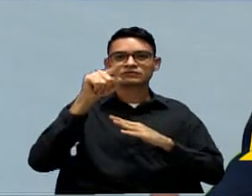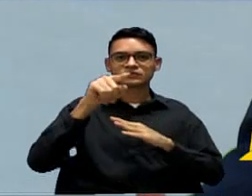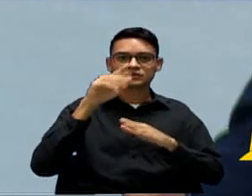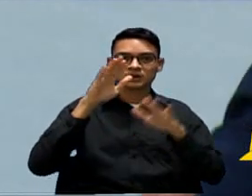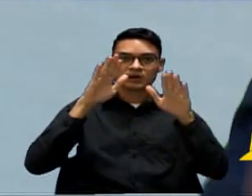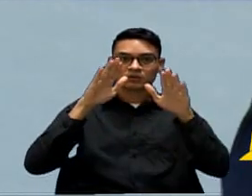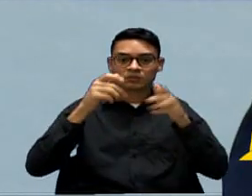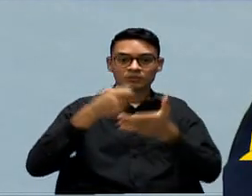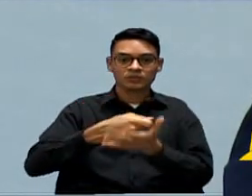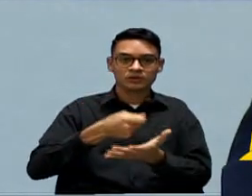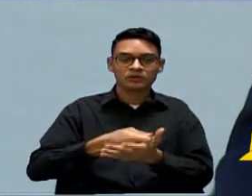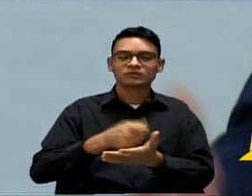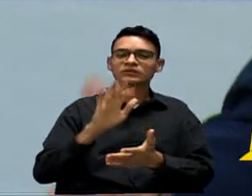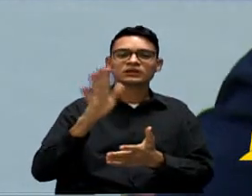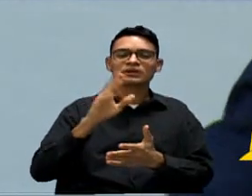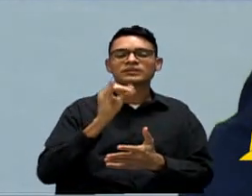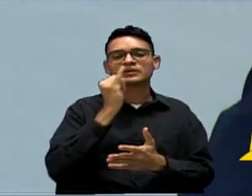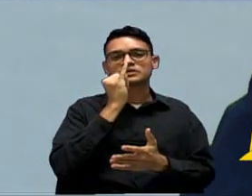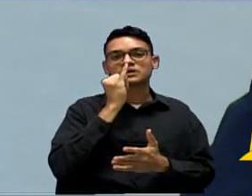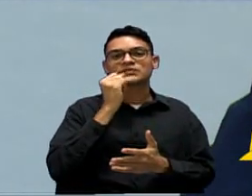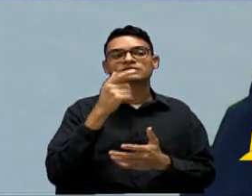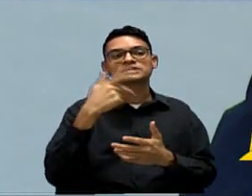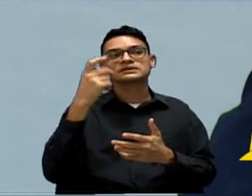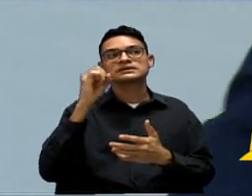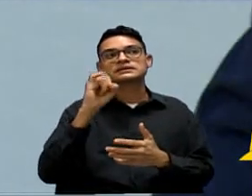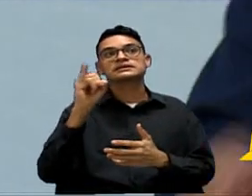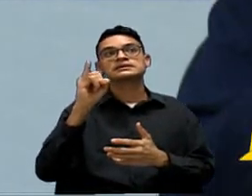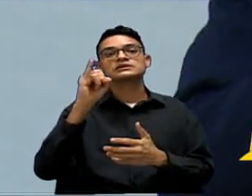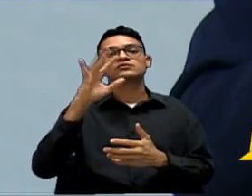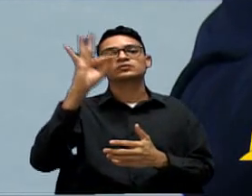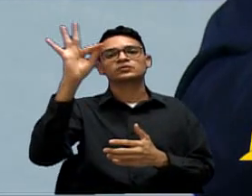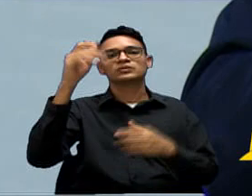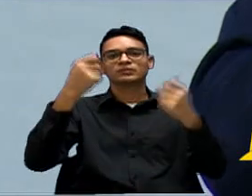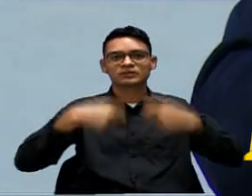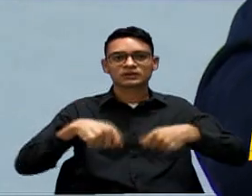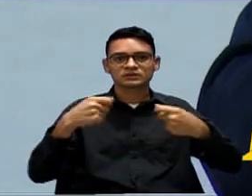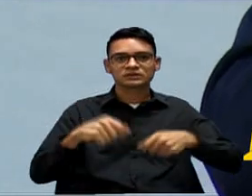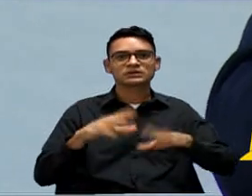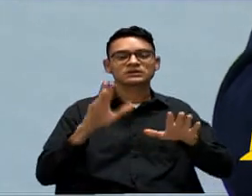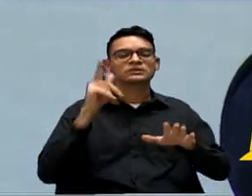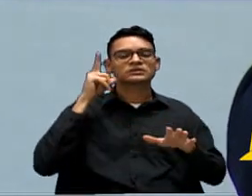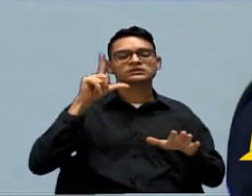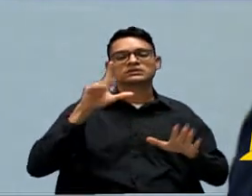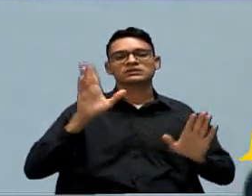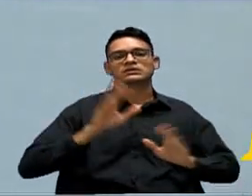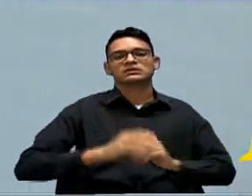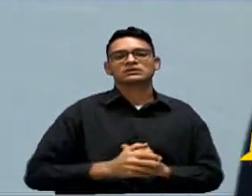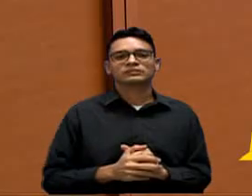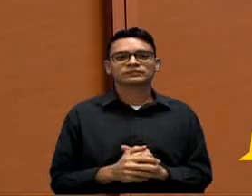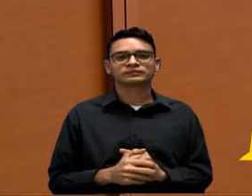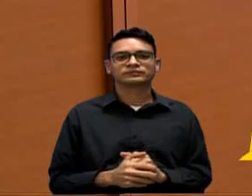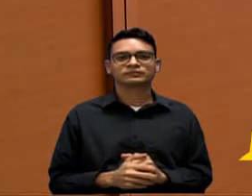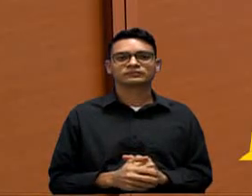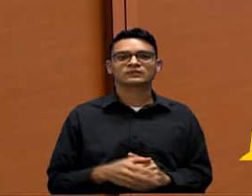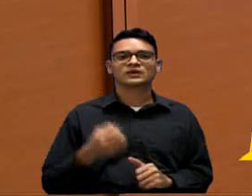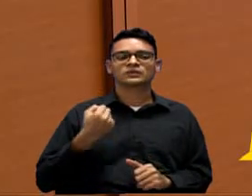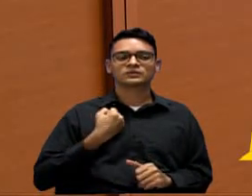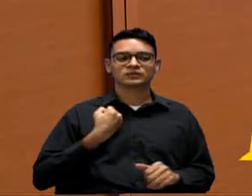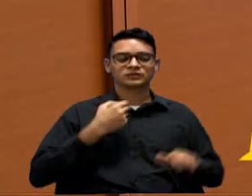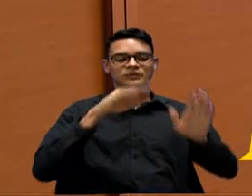dessa ferramenta, ela vai estar disponível para você poder utilizar ela. Tá bom, senhor presidente? Obrigado, senhor presidente. Tendo o